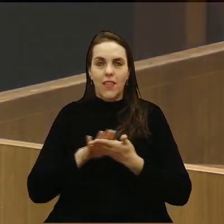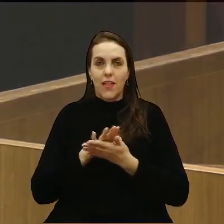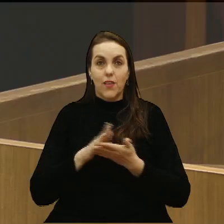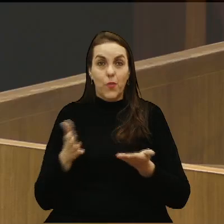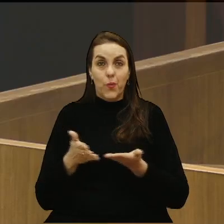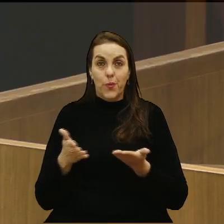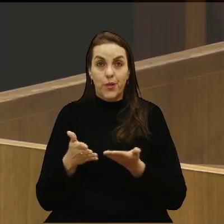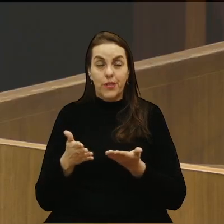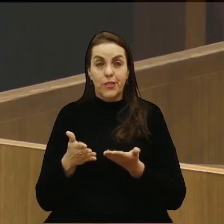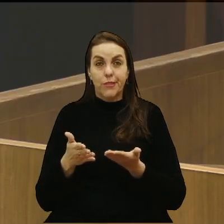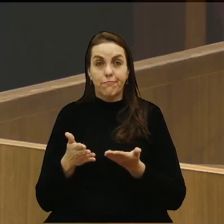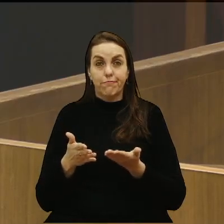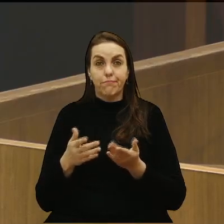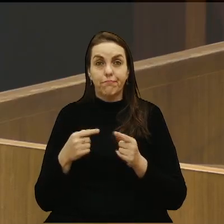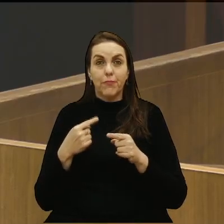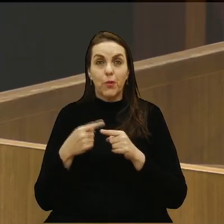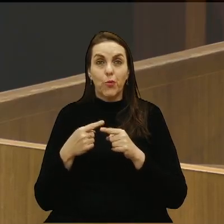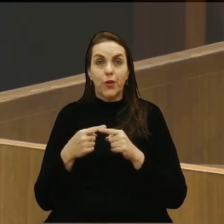por conta